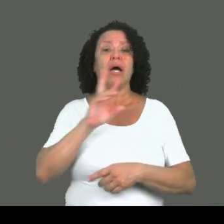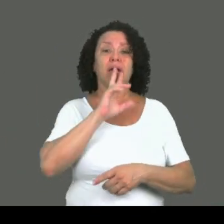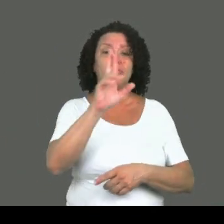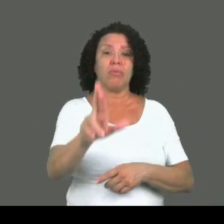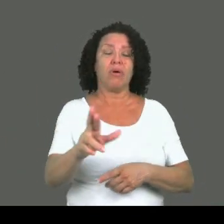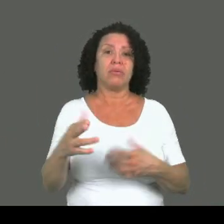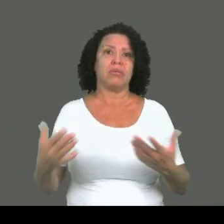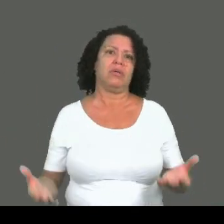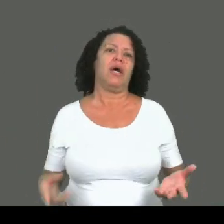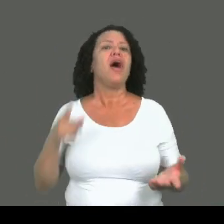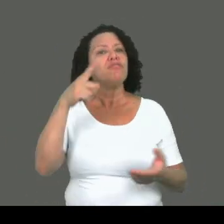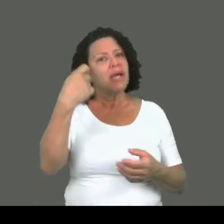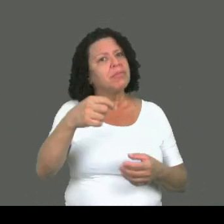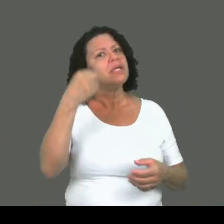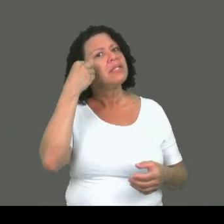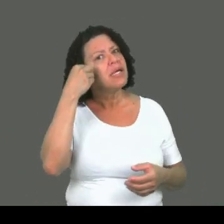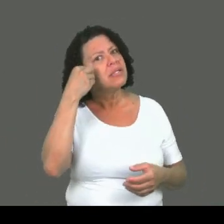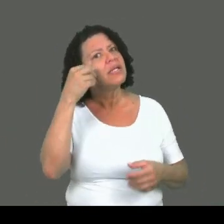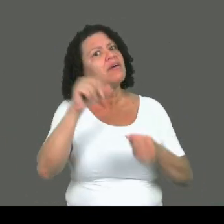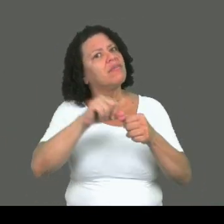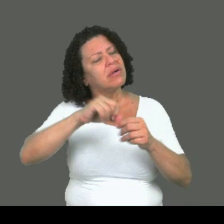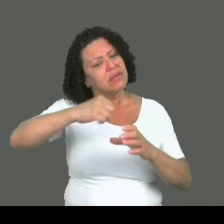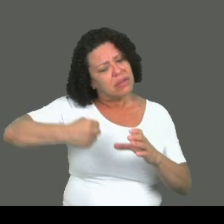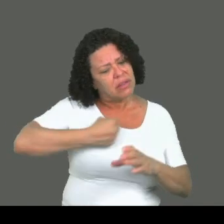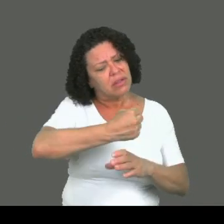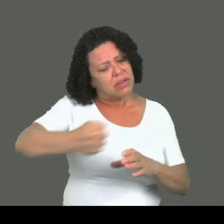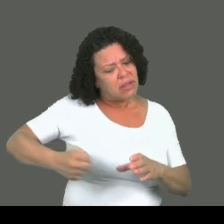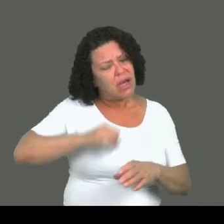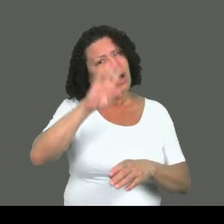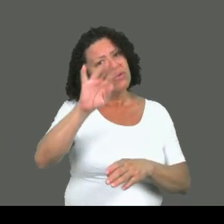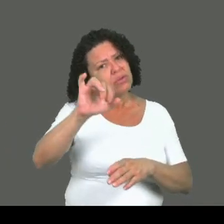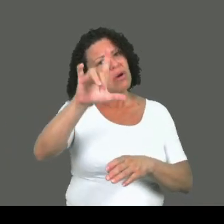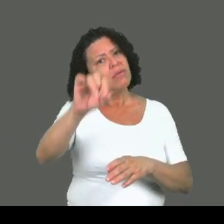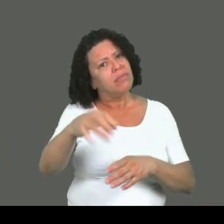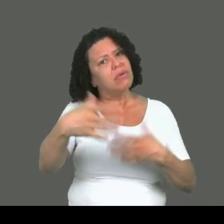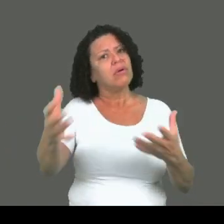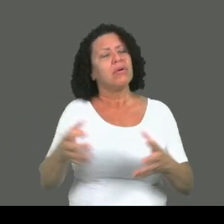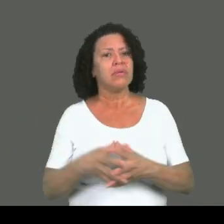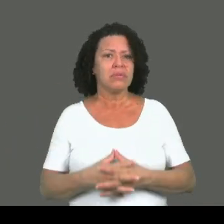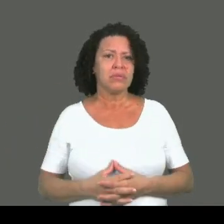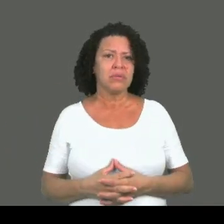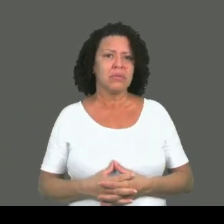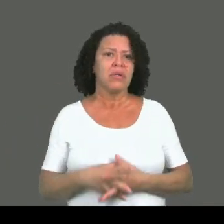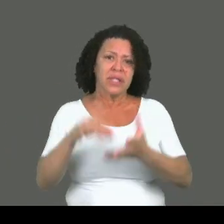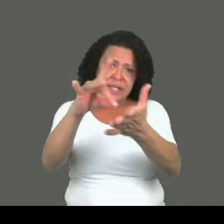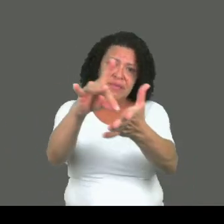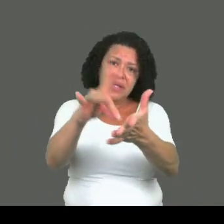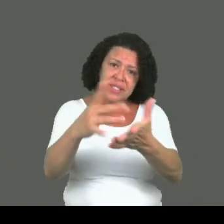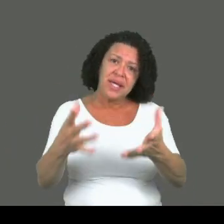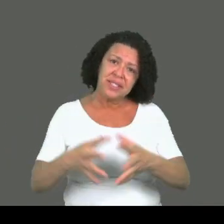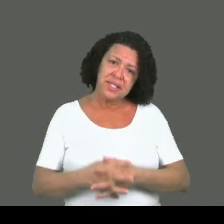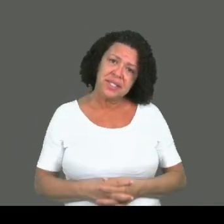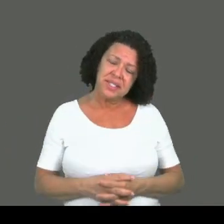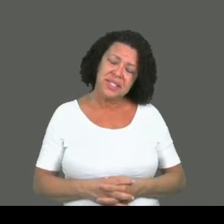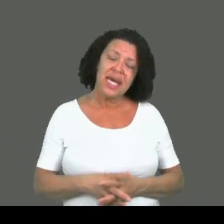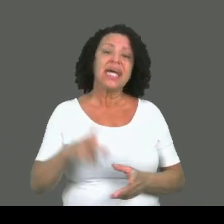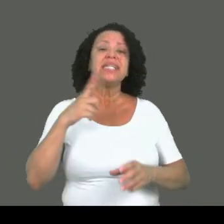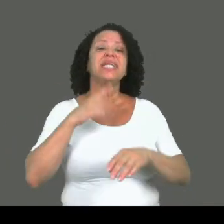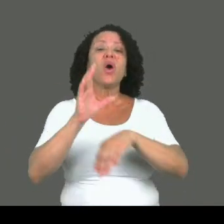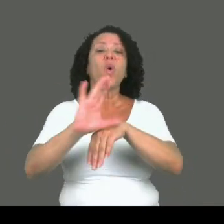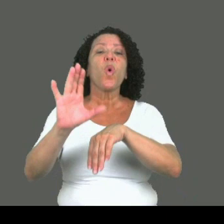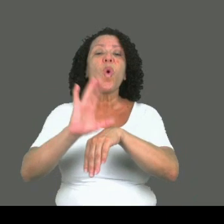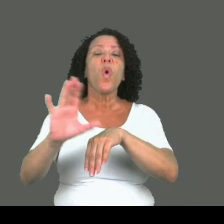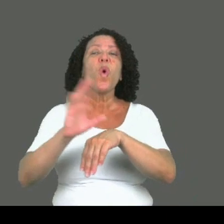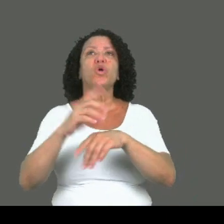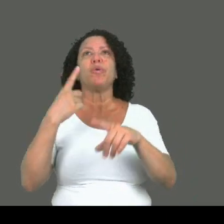gente está olhando para o futuro o tempo todo. Muitas vezes a gente deixa de se inscrever em determinados cursos porque eles